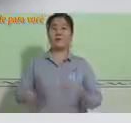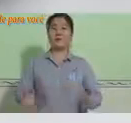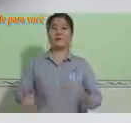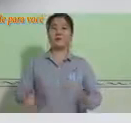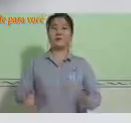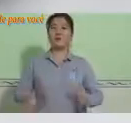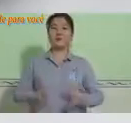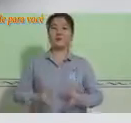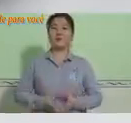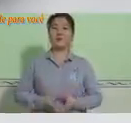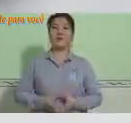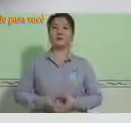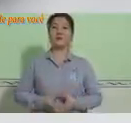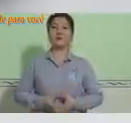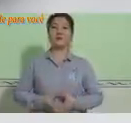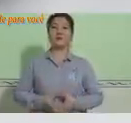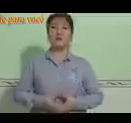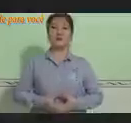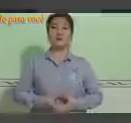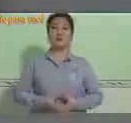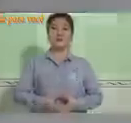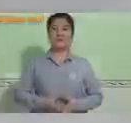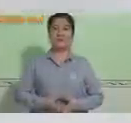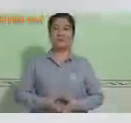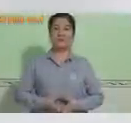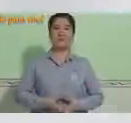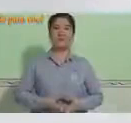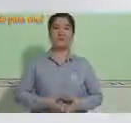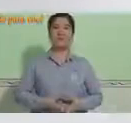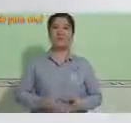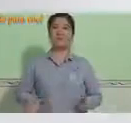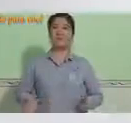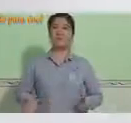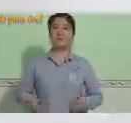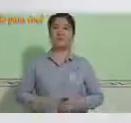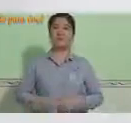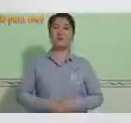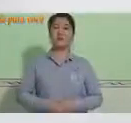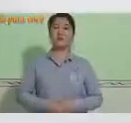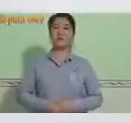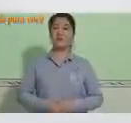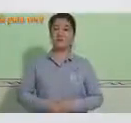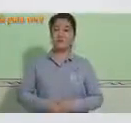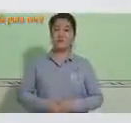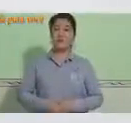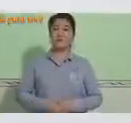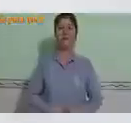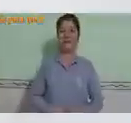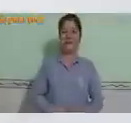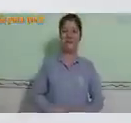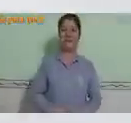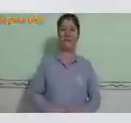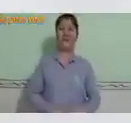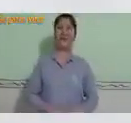anos ponto já o diu hormonal vírgula por hassan do hormônio vírgula dificultar as organizações em pedra que ovos e fixar o aluno